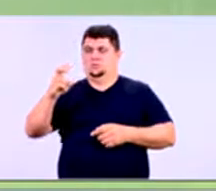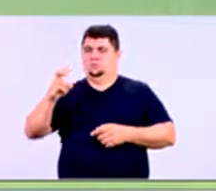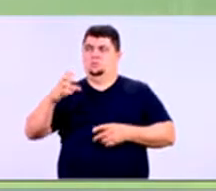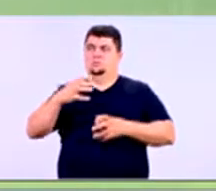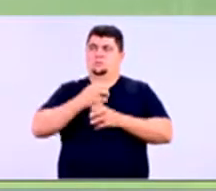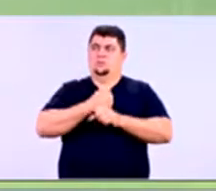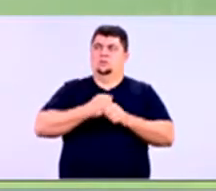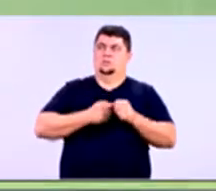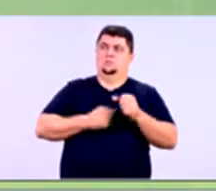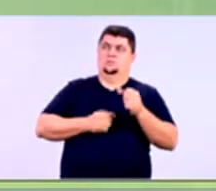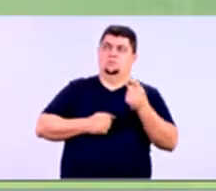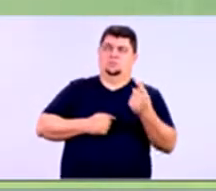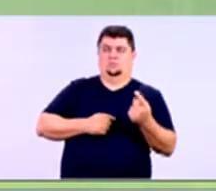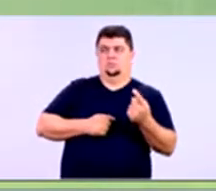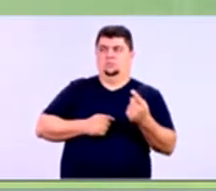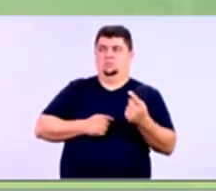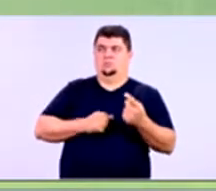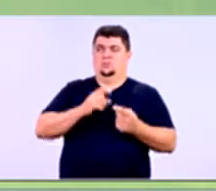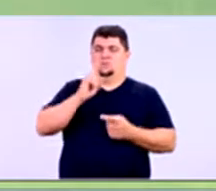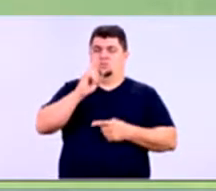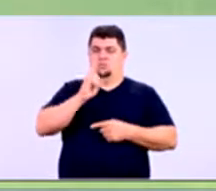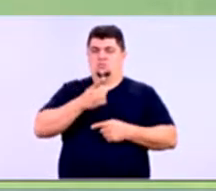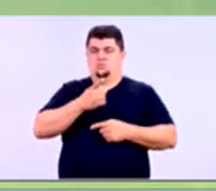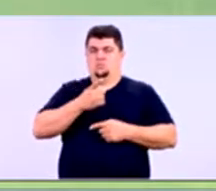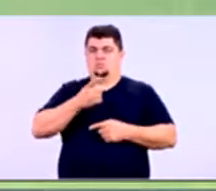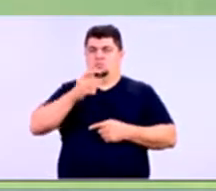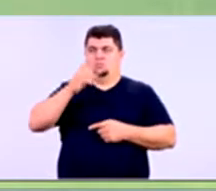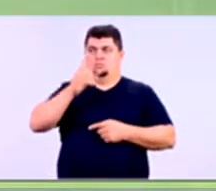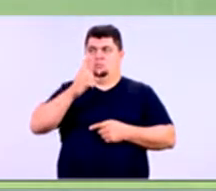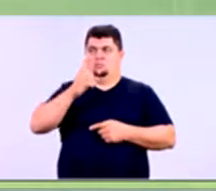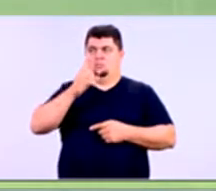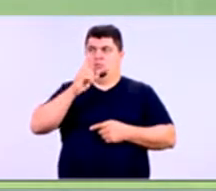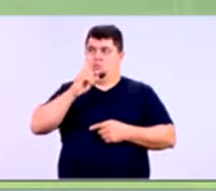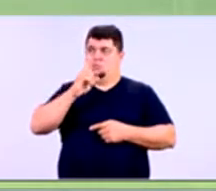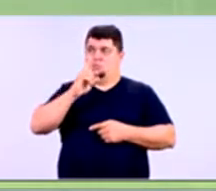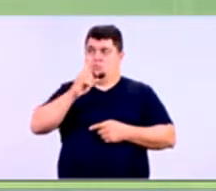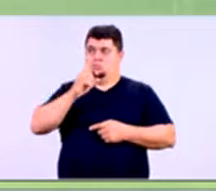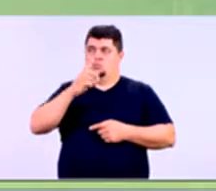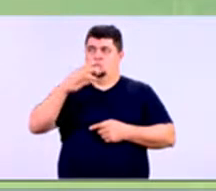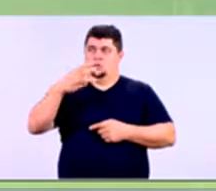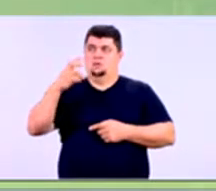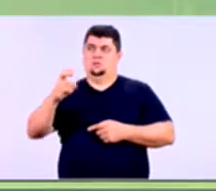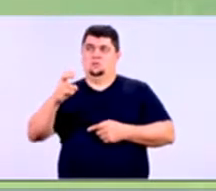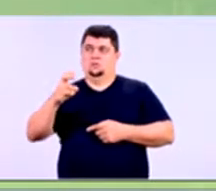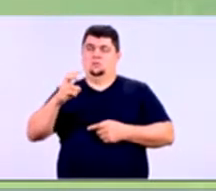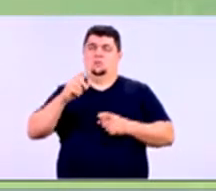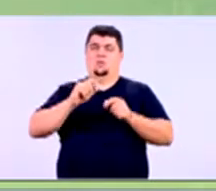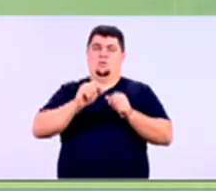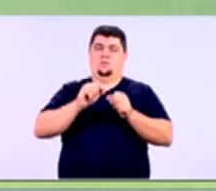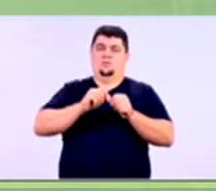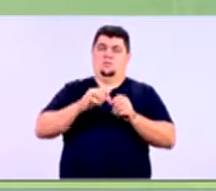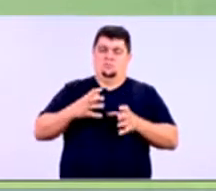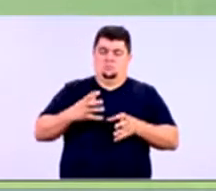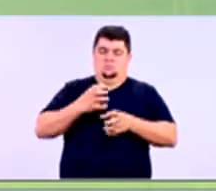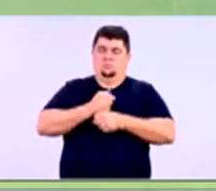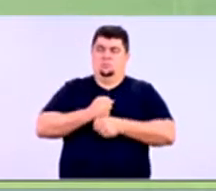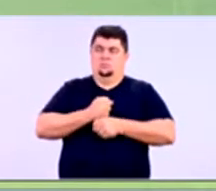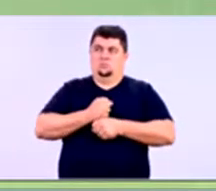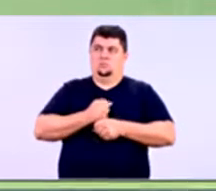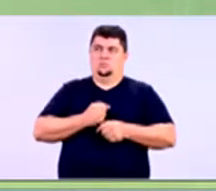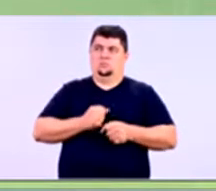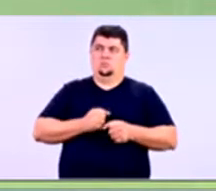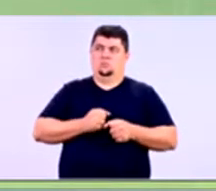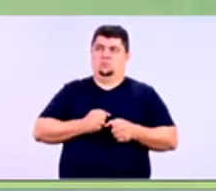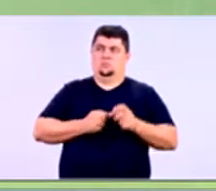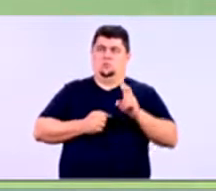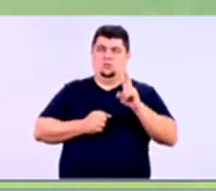fazendo a soma 1,35. E aí, fazendo essa multiplicação, eu vou ter que o